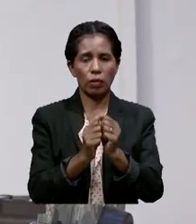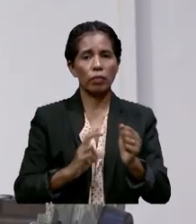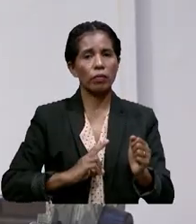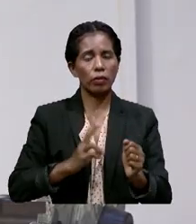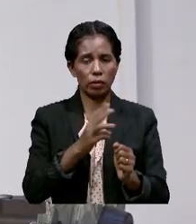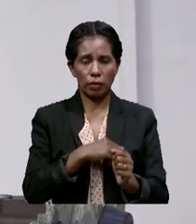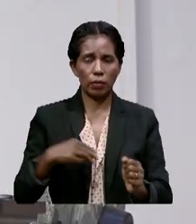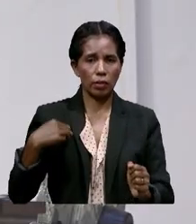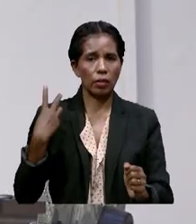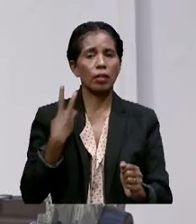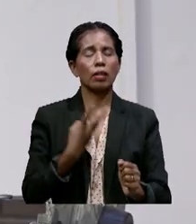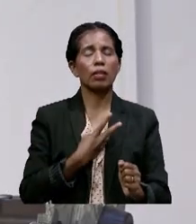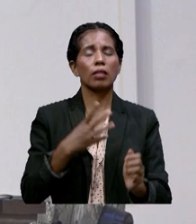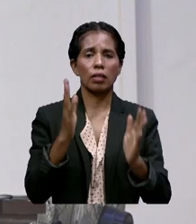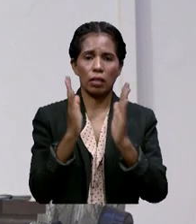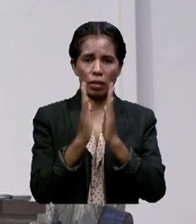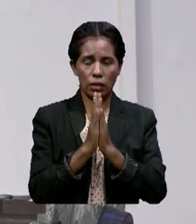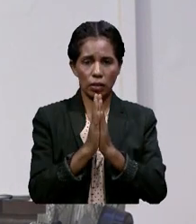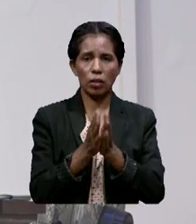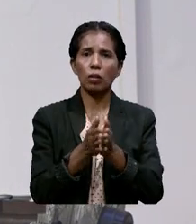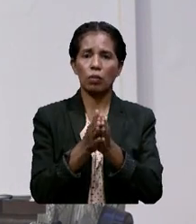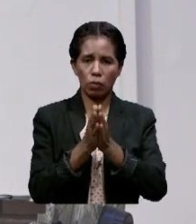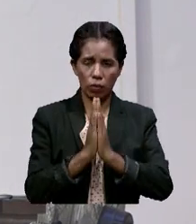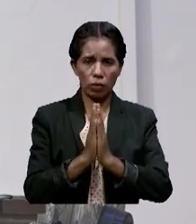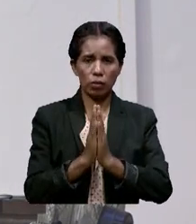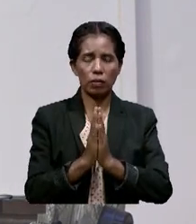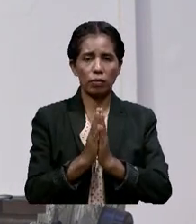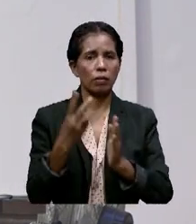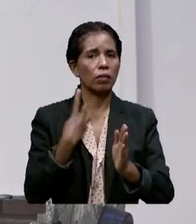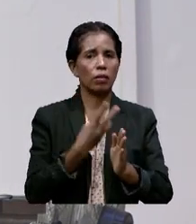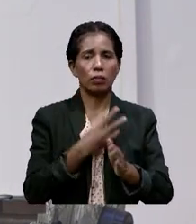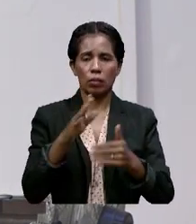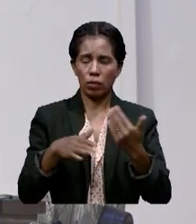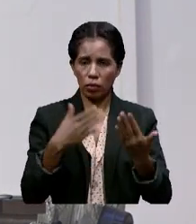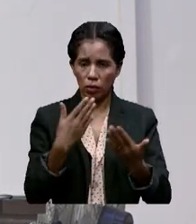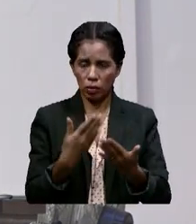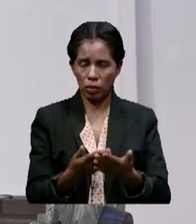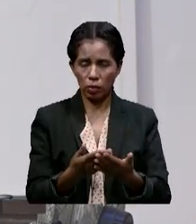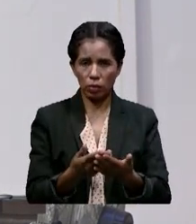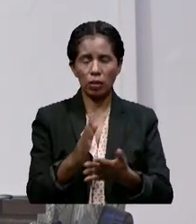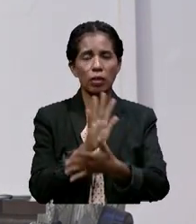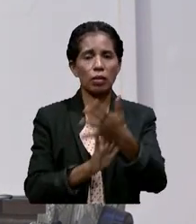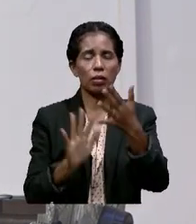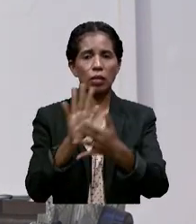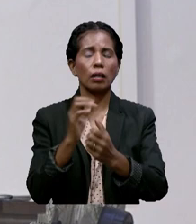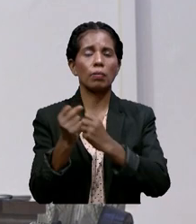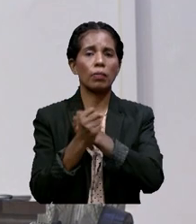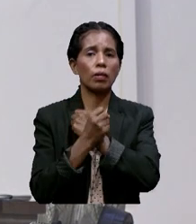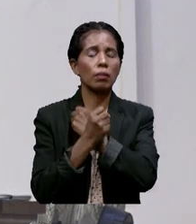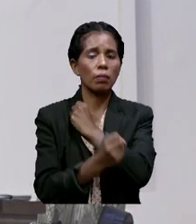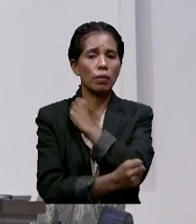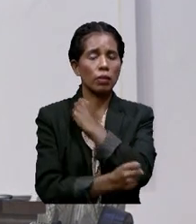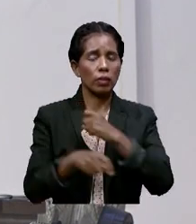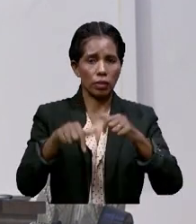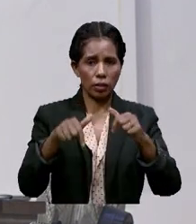reza, husu atu ita hotu. Odi celebra Páscoa edane, odi celebra